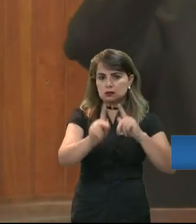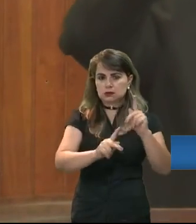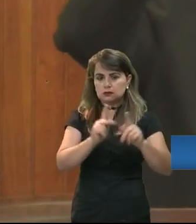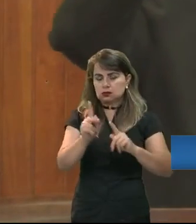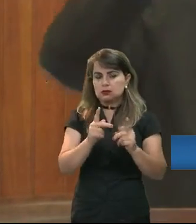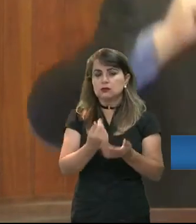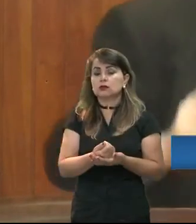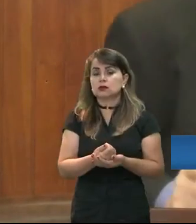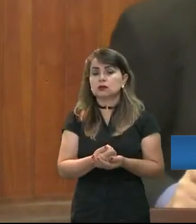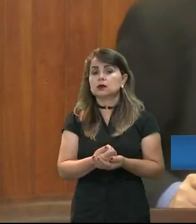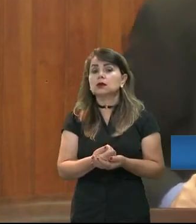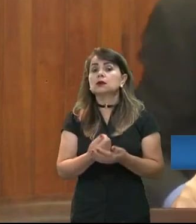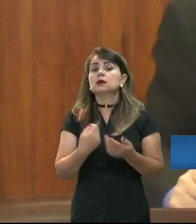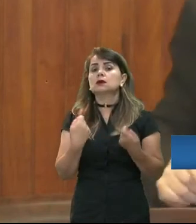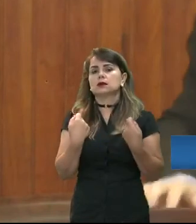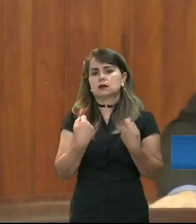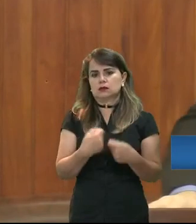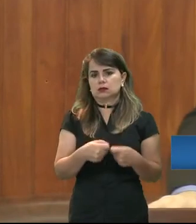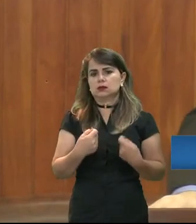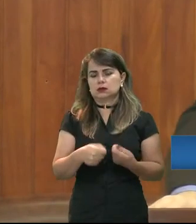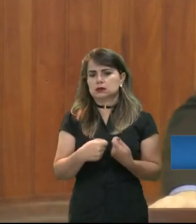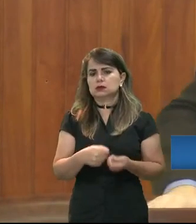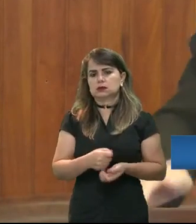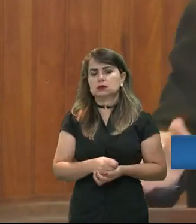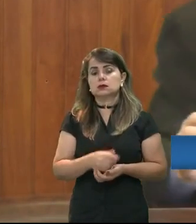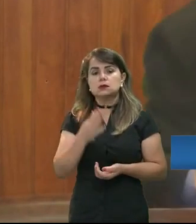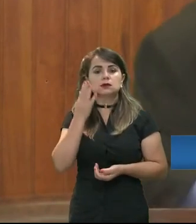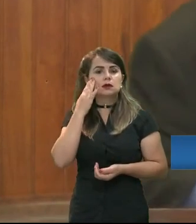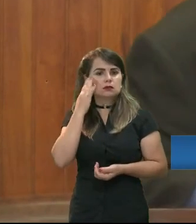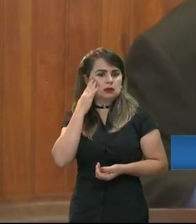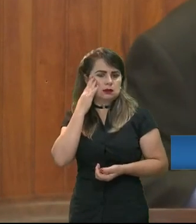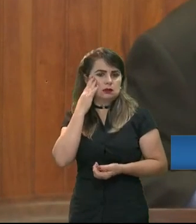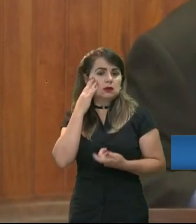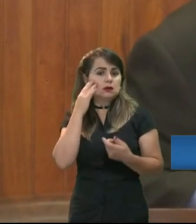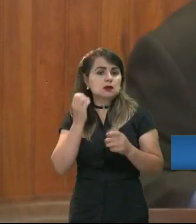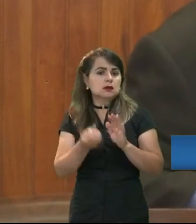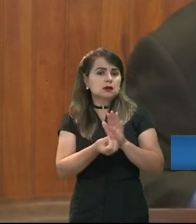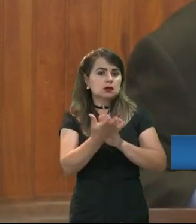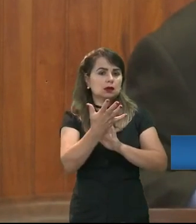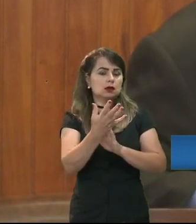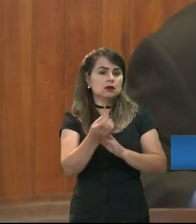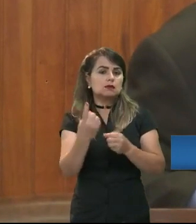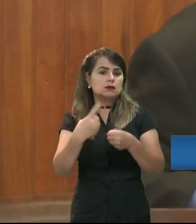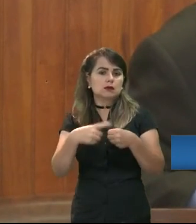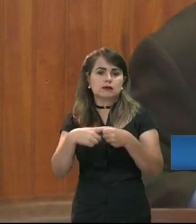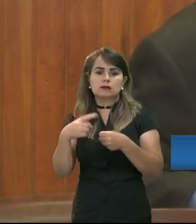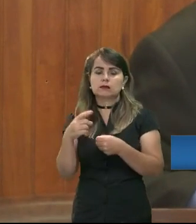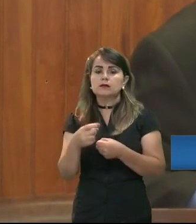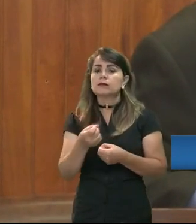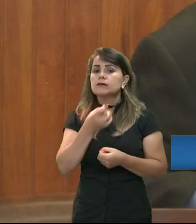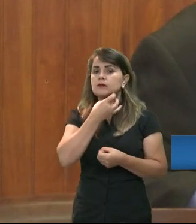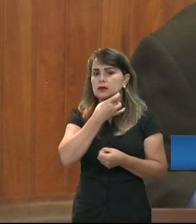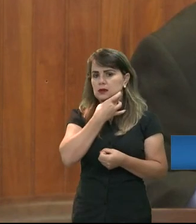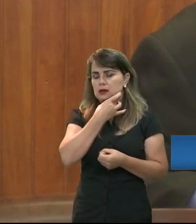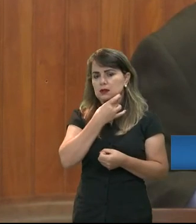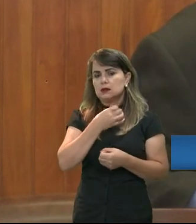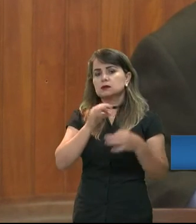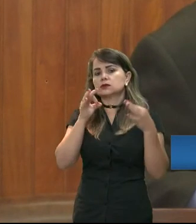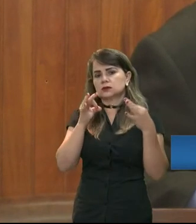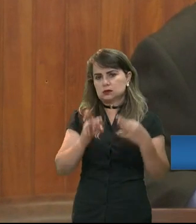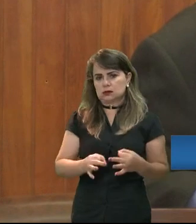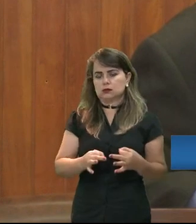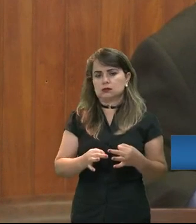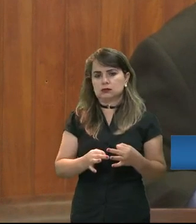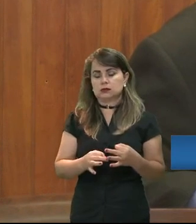mesmo, a saber, uma Marília mais justa e mais igualitária. Voto